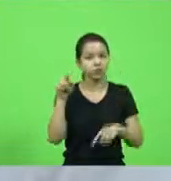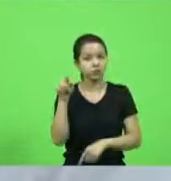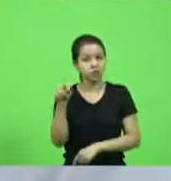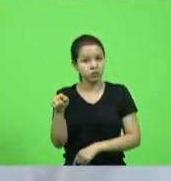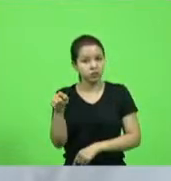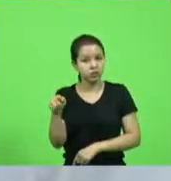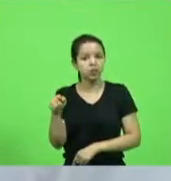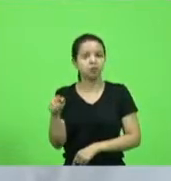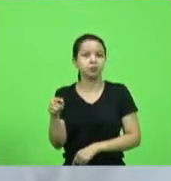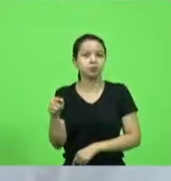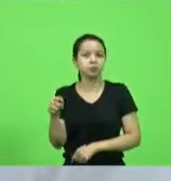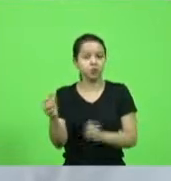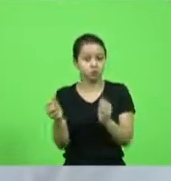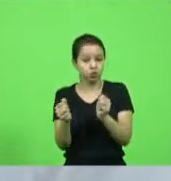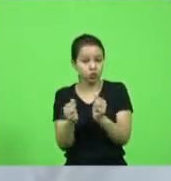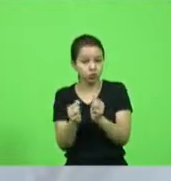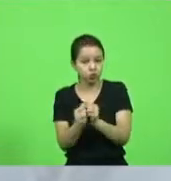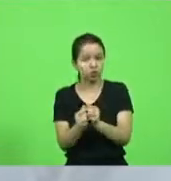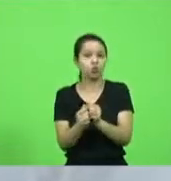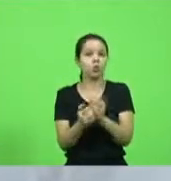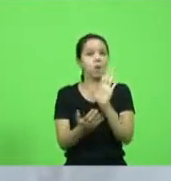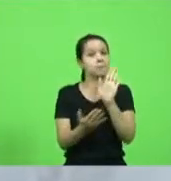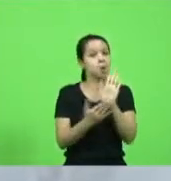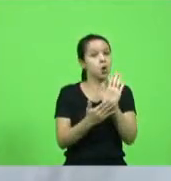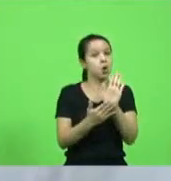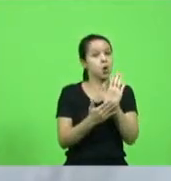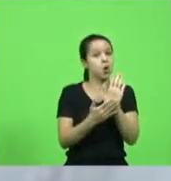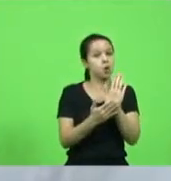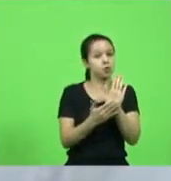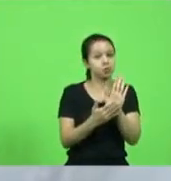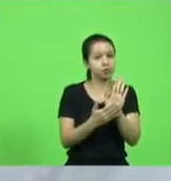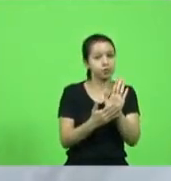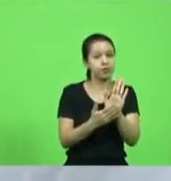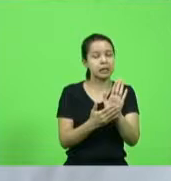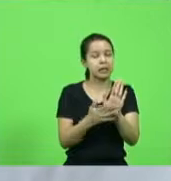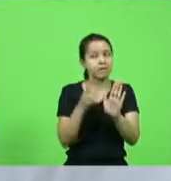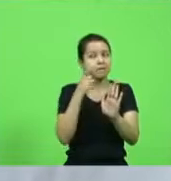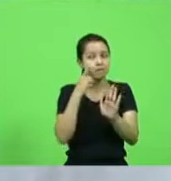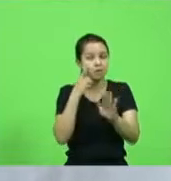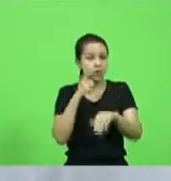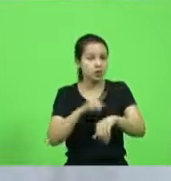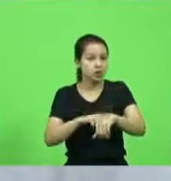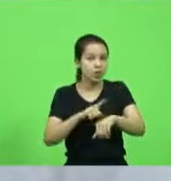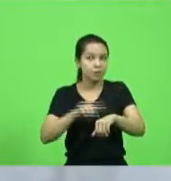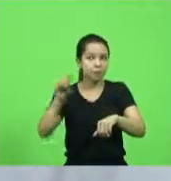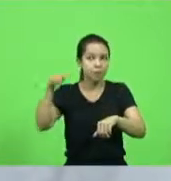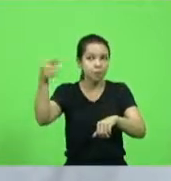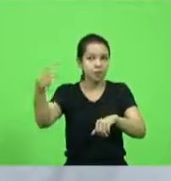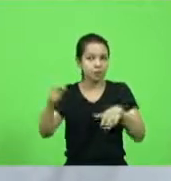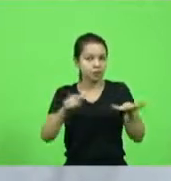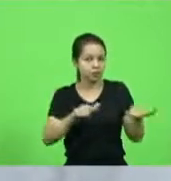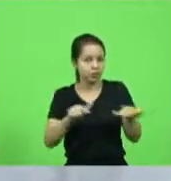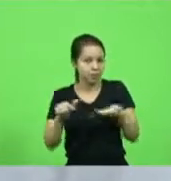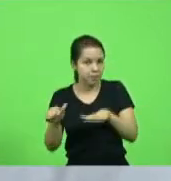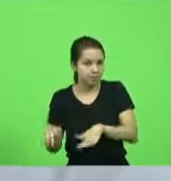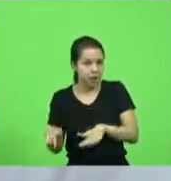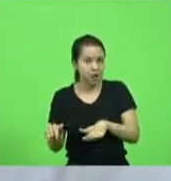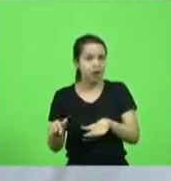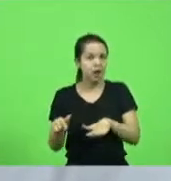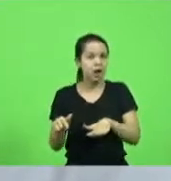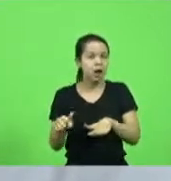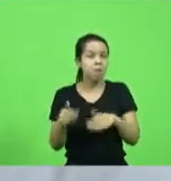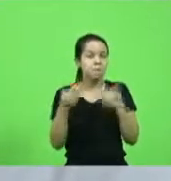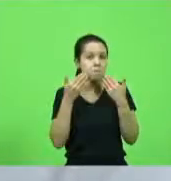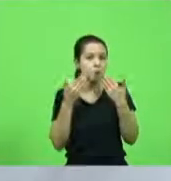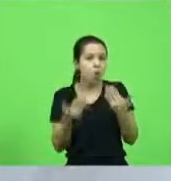fizéssemos essa proposição e achássemos um tempo na semana que vem para que esses números venham à tona, fiquem